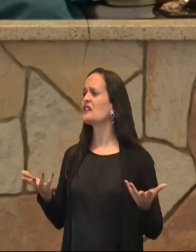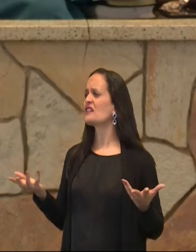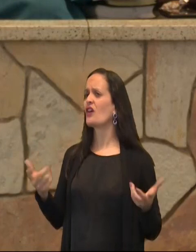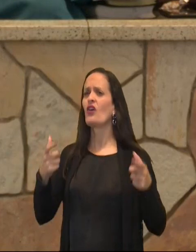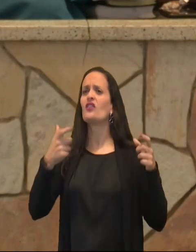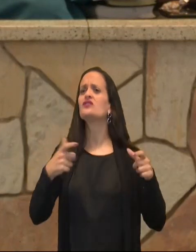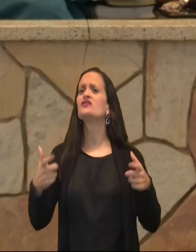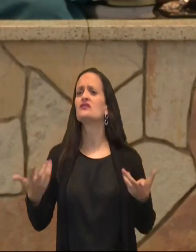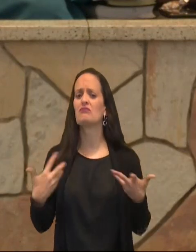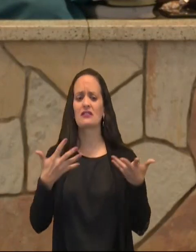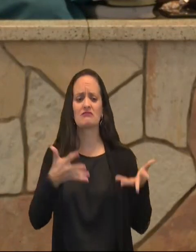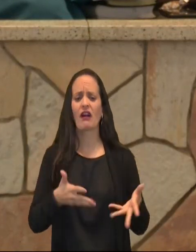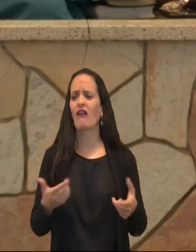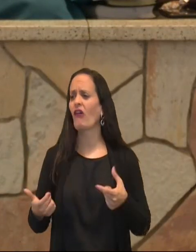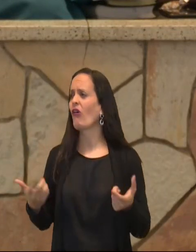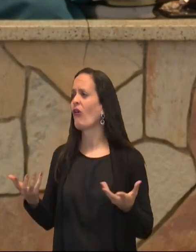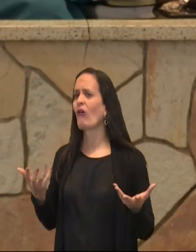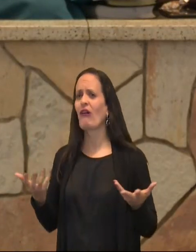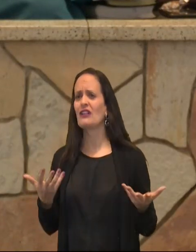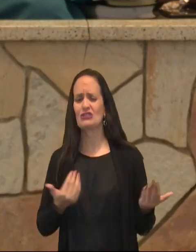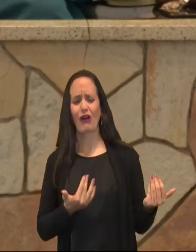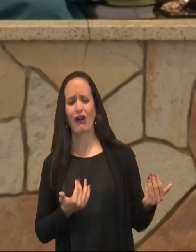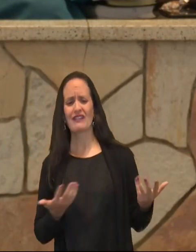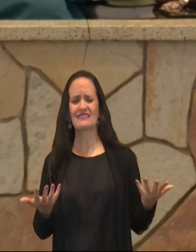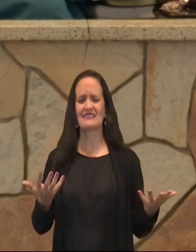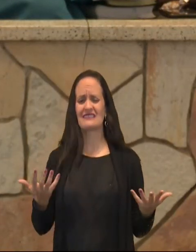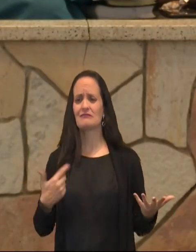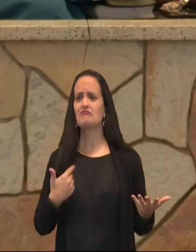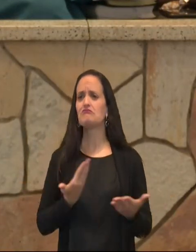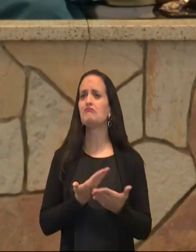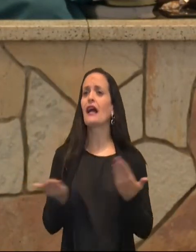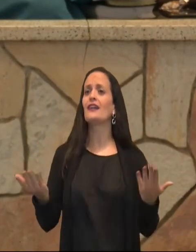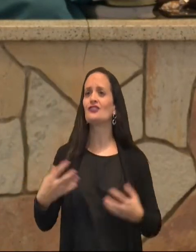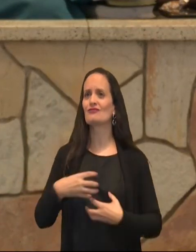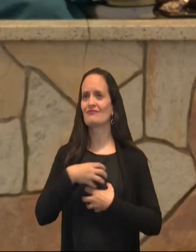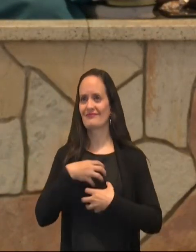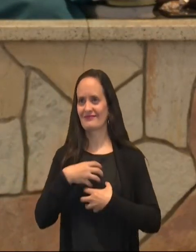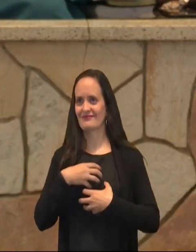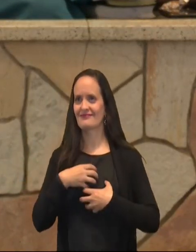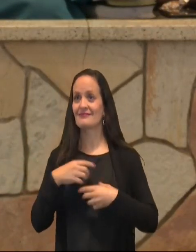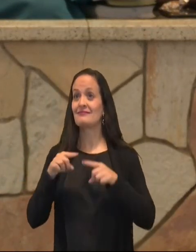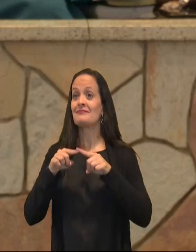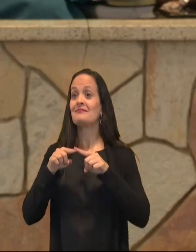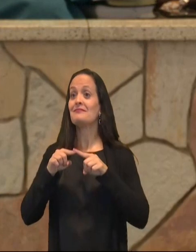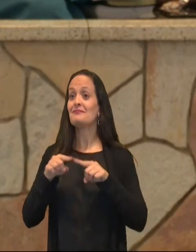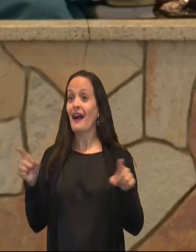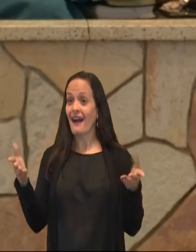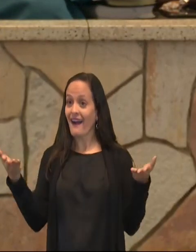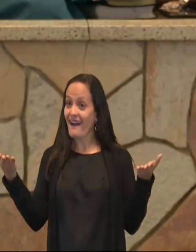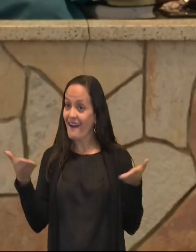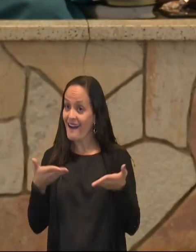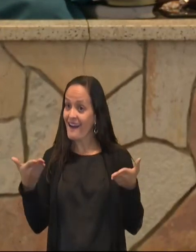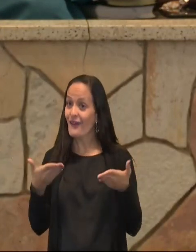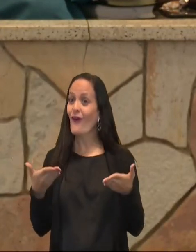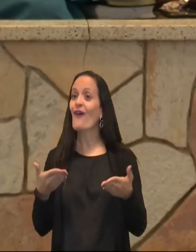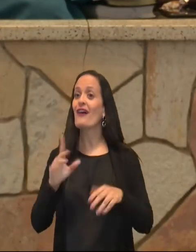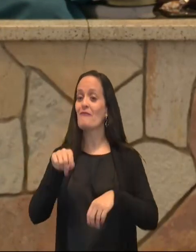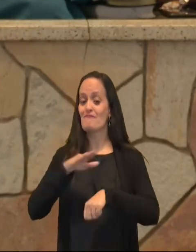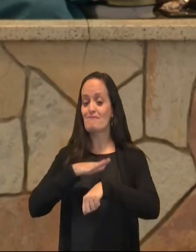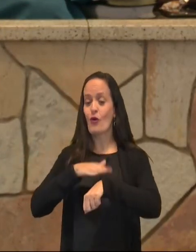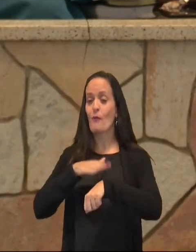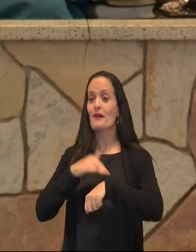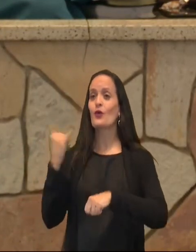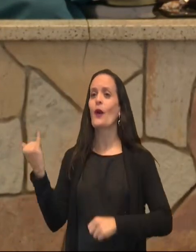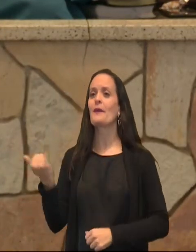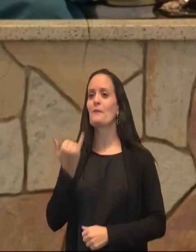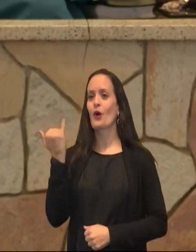igreja, através do Ministério Crescer, o Ministério da Juventude, nós temos essa ação tão importante em que eles não se sentem